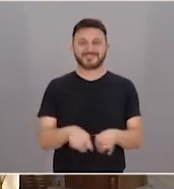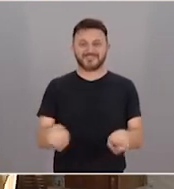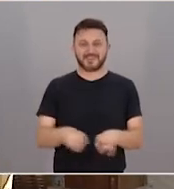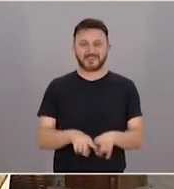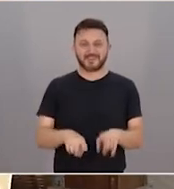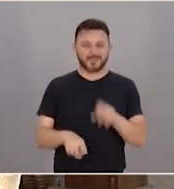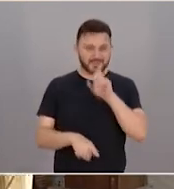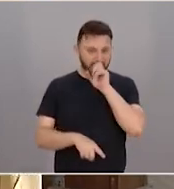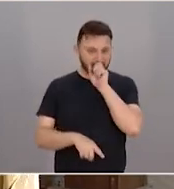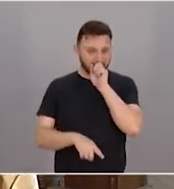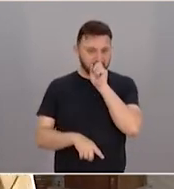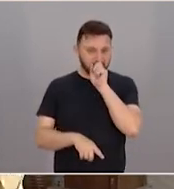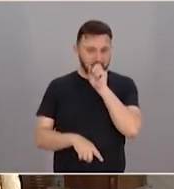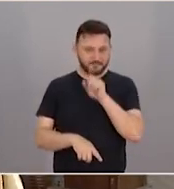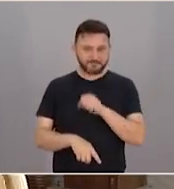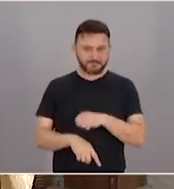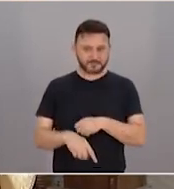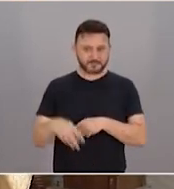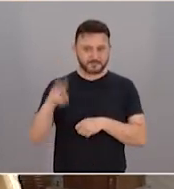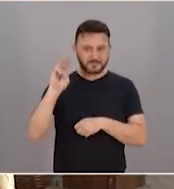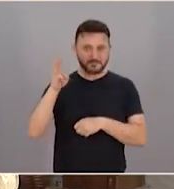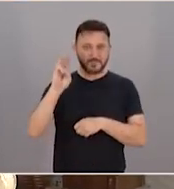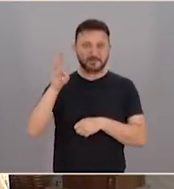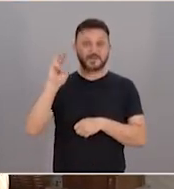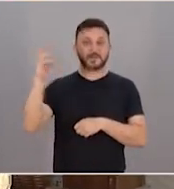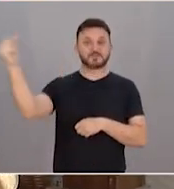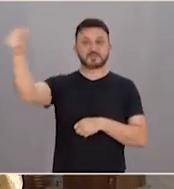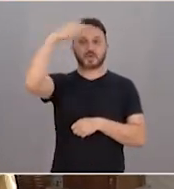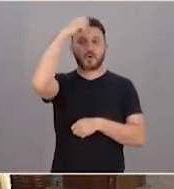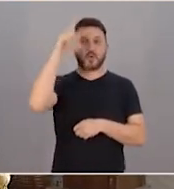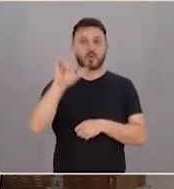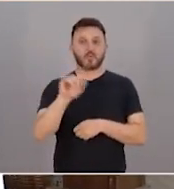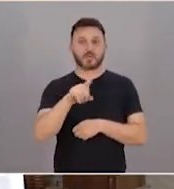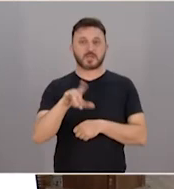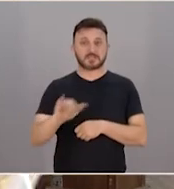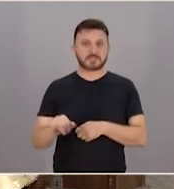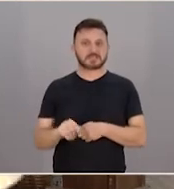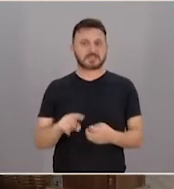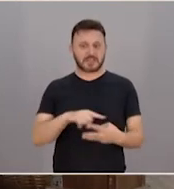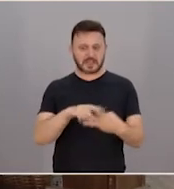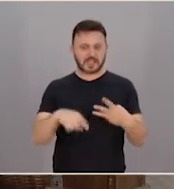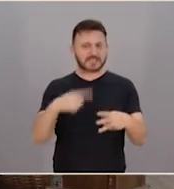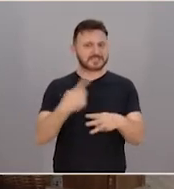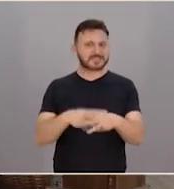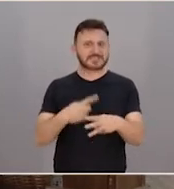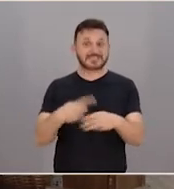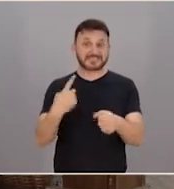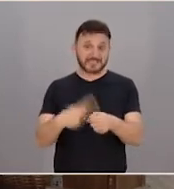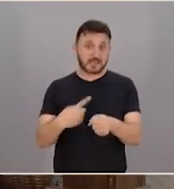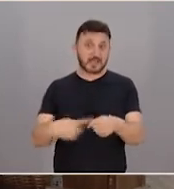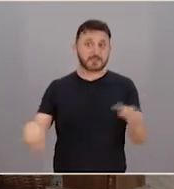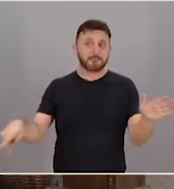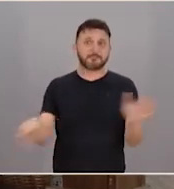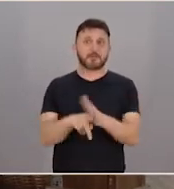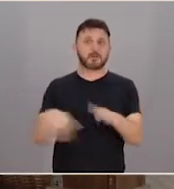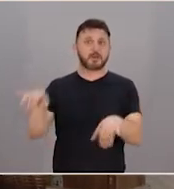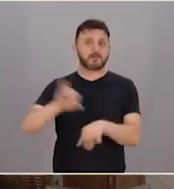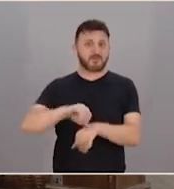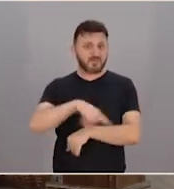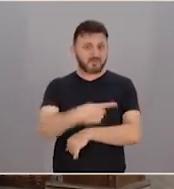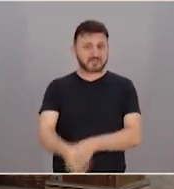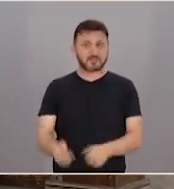capital do Maranhão, São Luís. Eu digo, isso não é um sinal de Deus? Vocês nem aplaudem